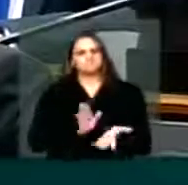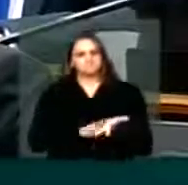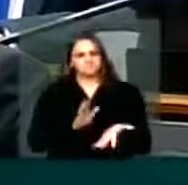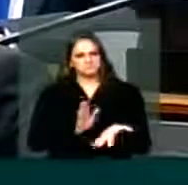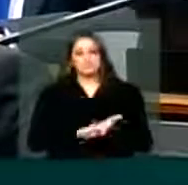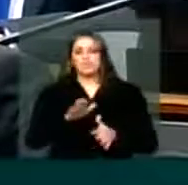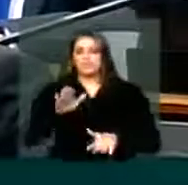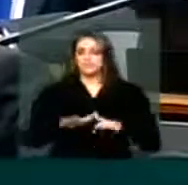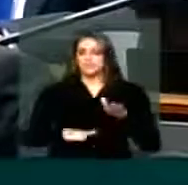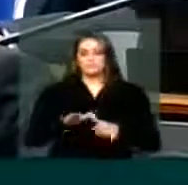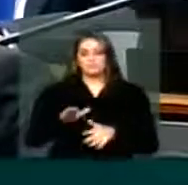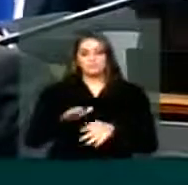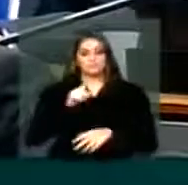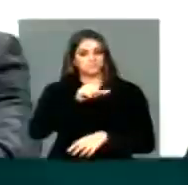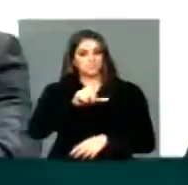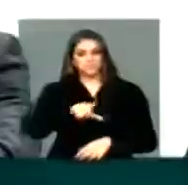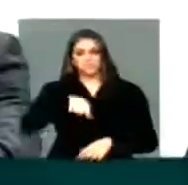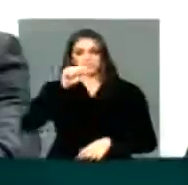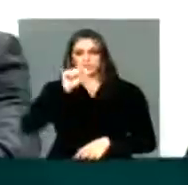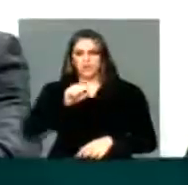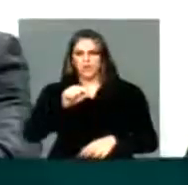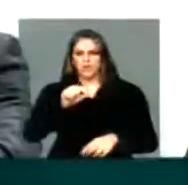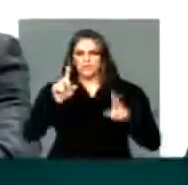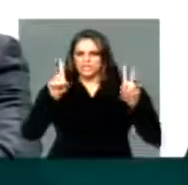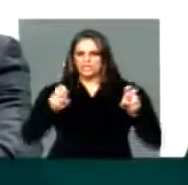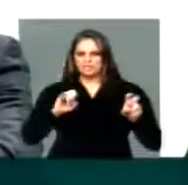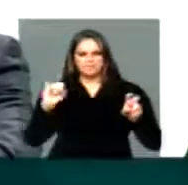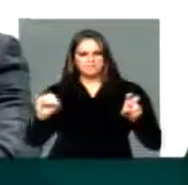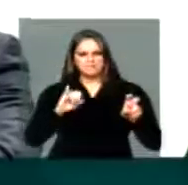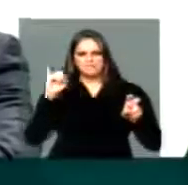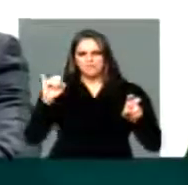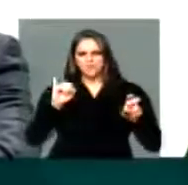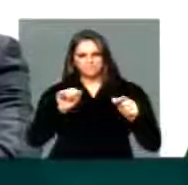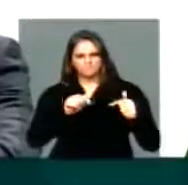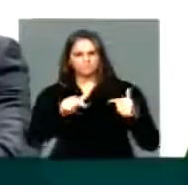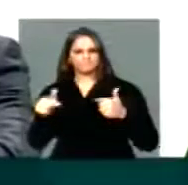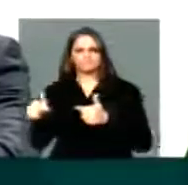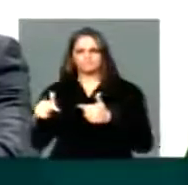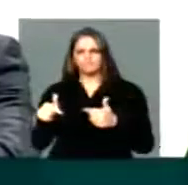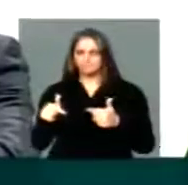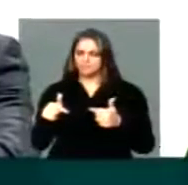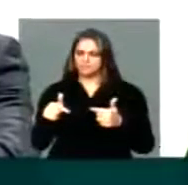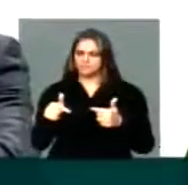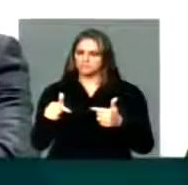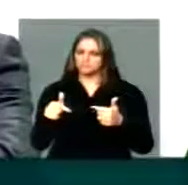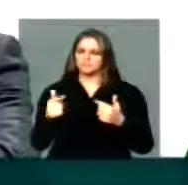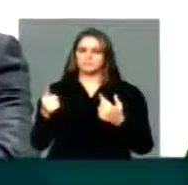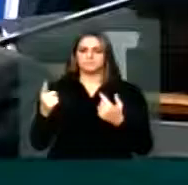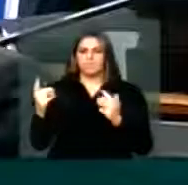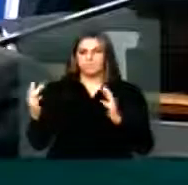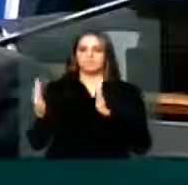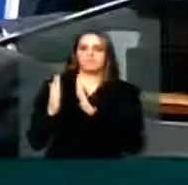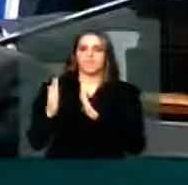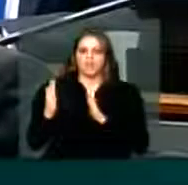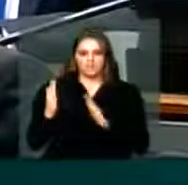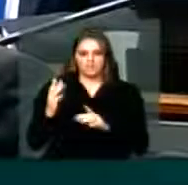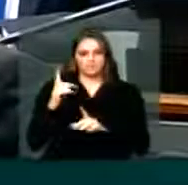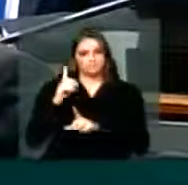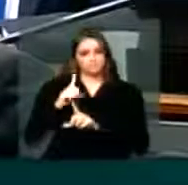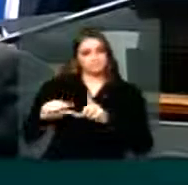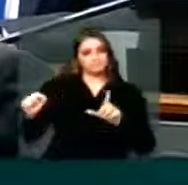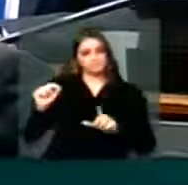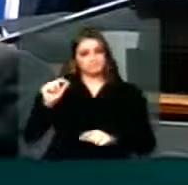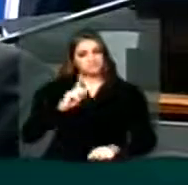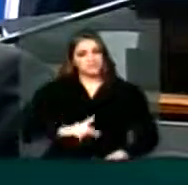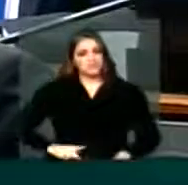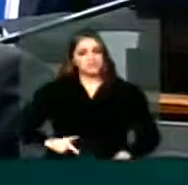não são de interesse do Planalto mas que vossa excelência atende principalmente os interesses da sociedade brasileira possa